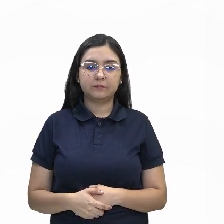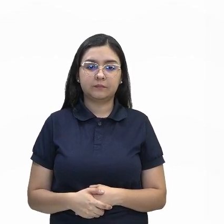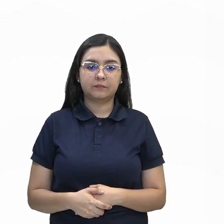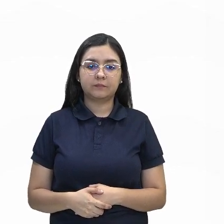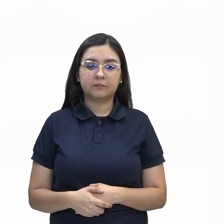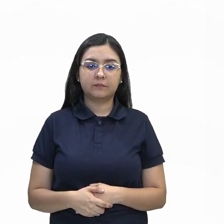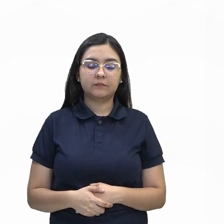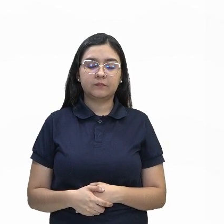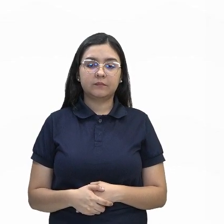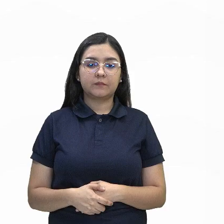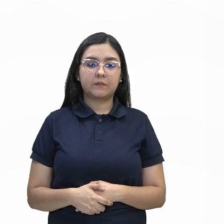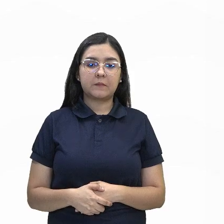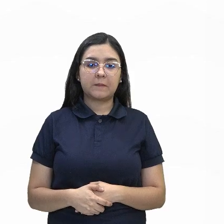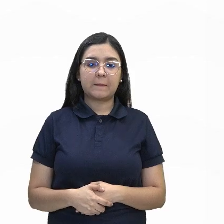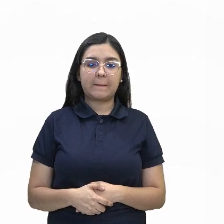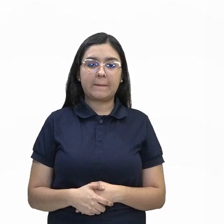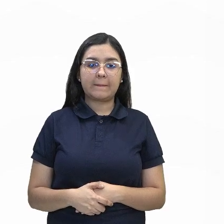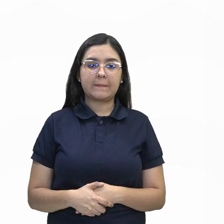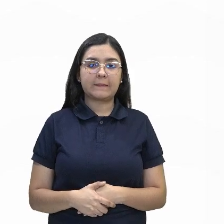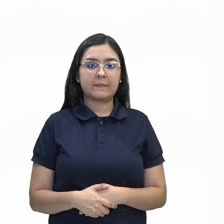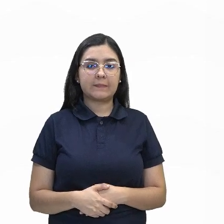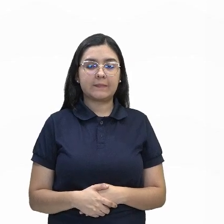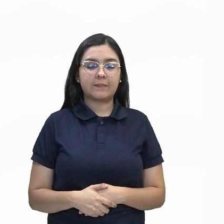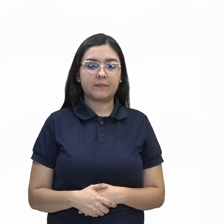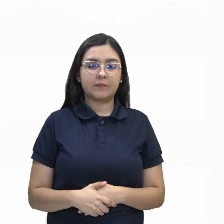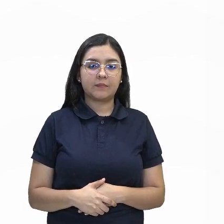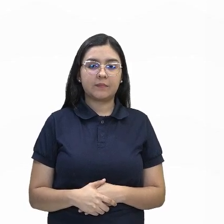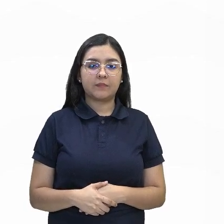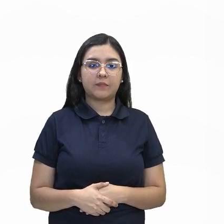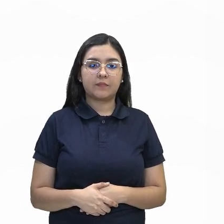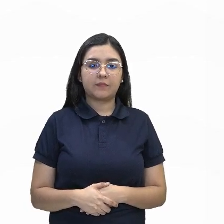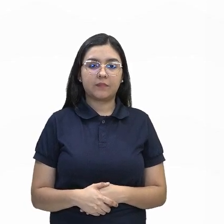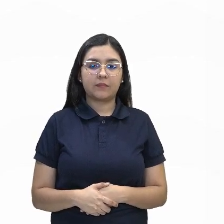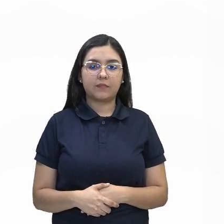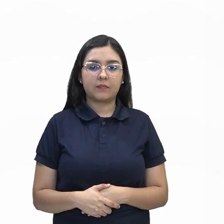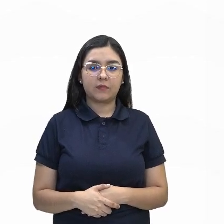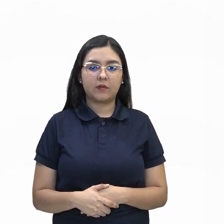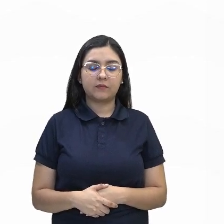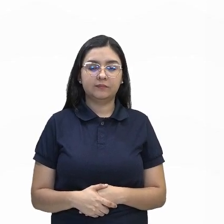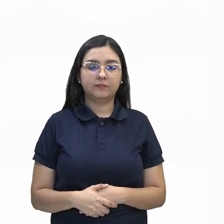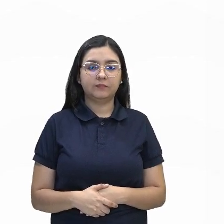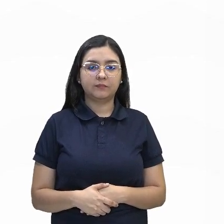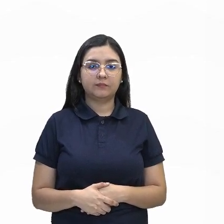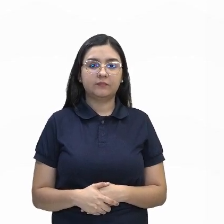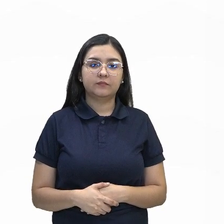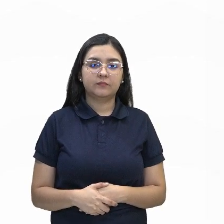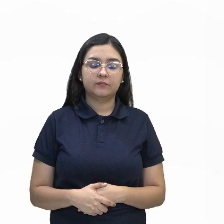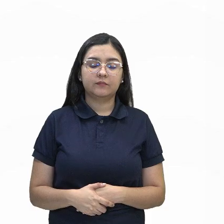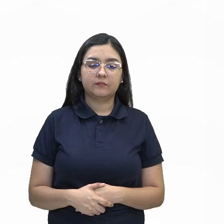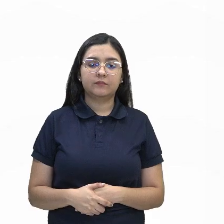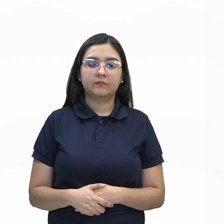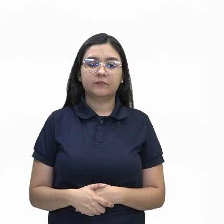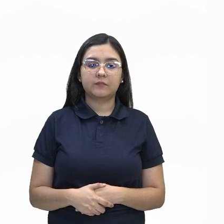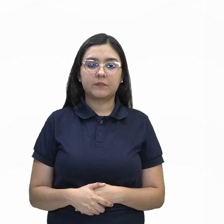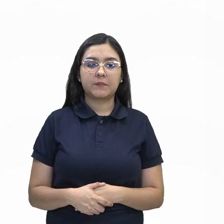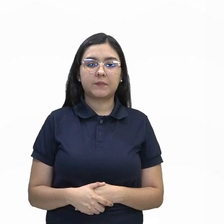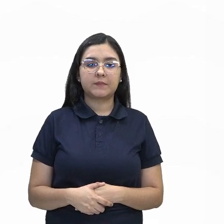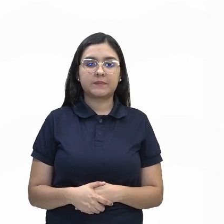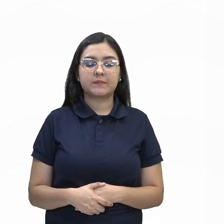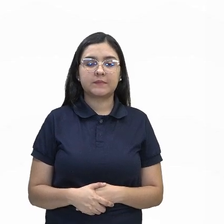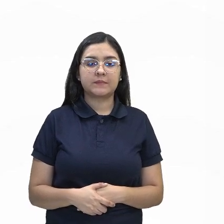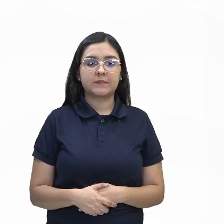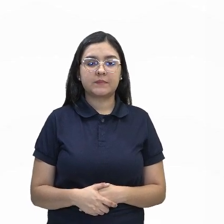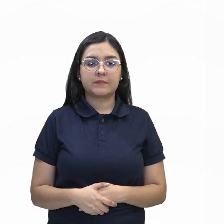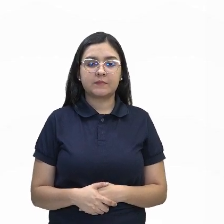composition, sometimes rhymed, expressing experience, ideas, or emotions in a style more concentrated,